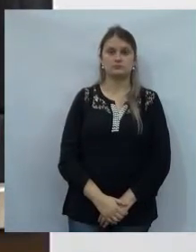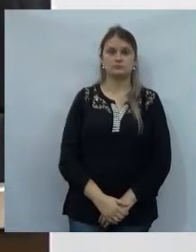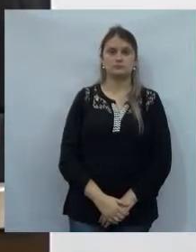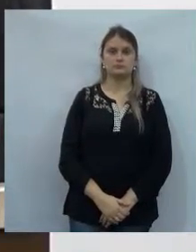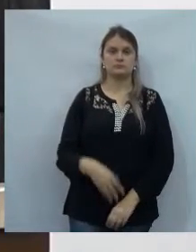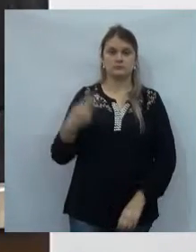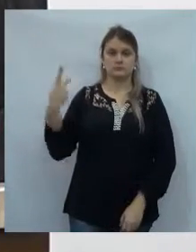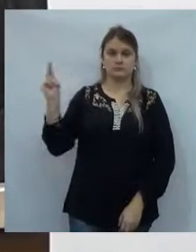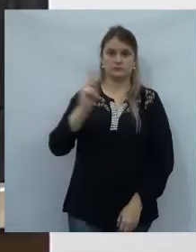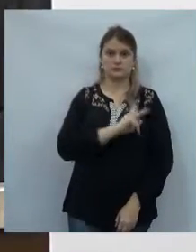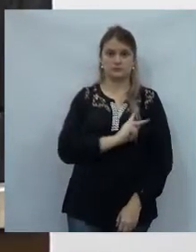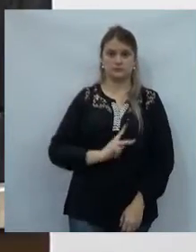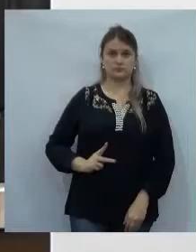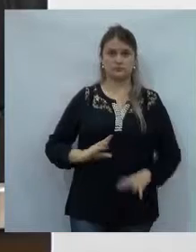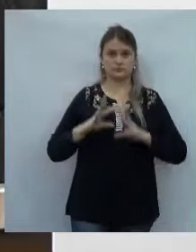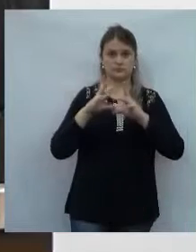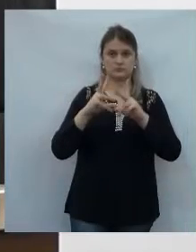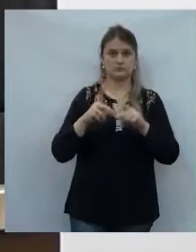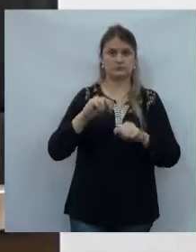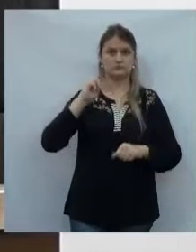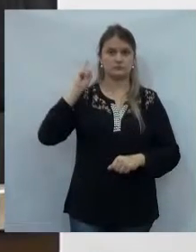senhor presidente, senhores vereadores,